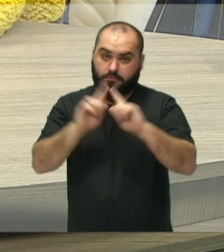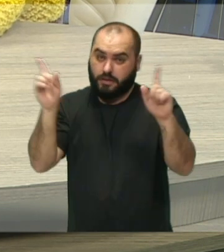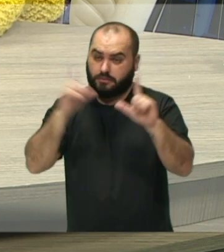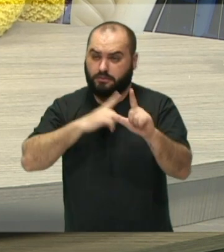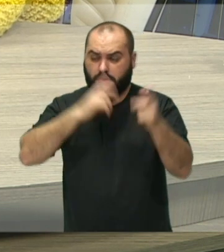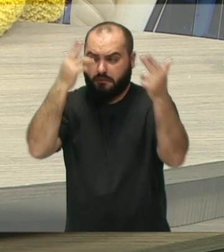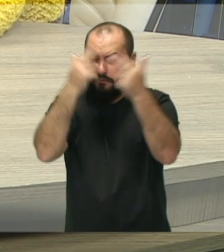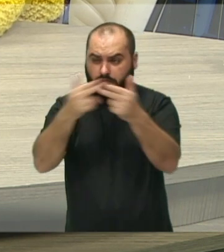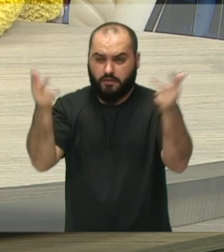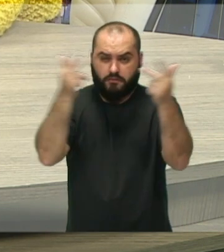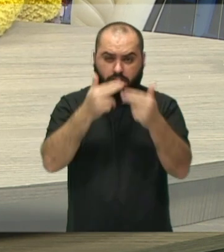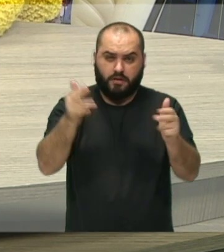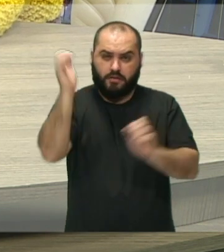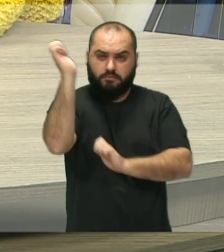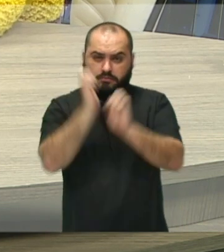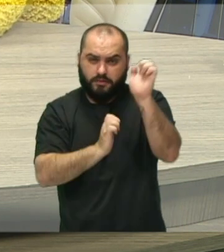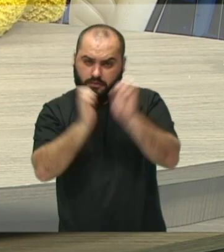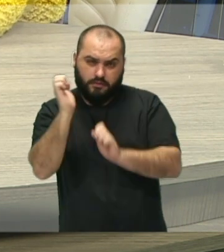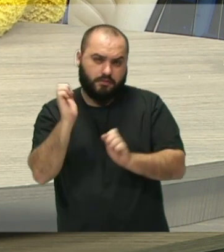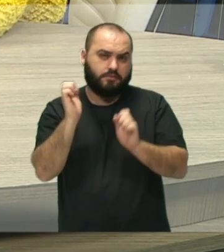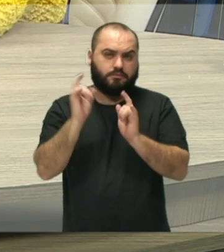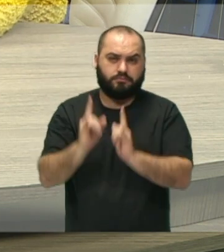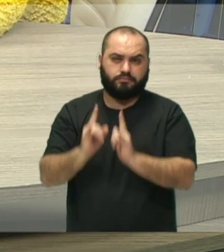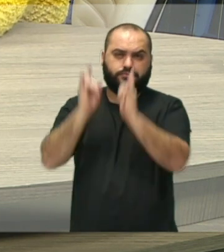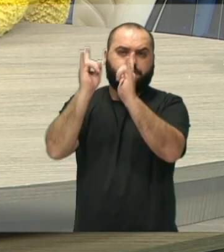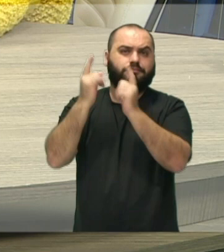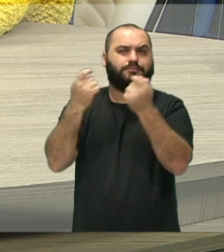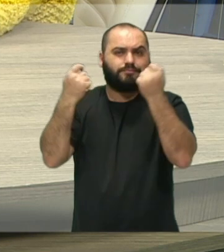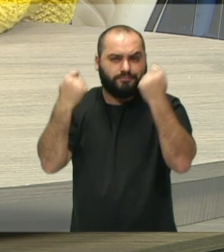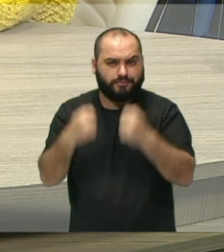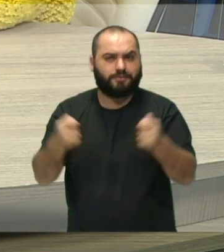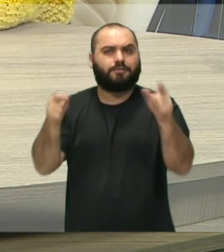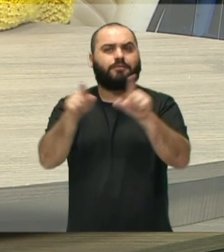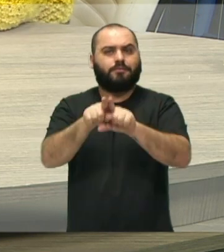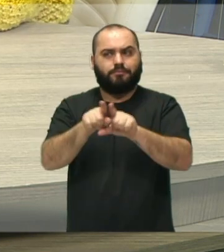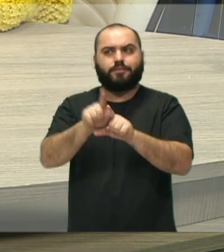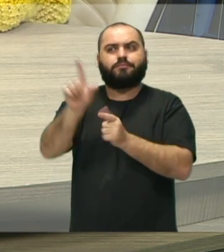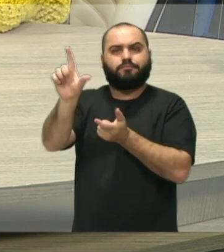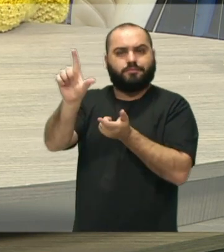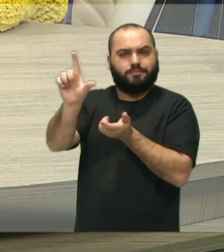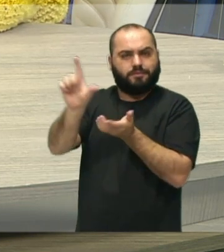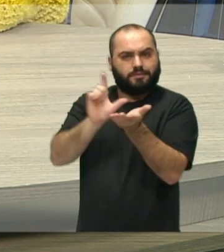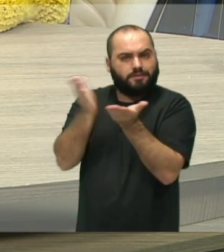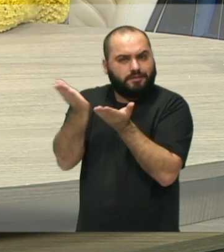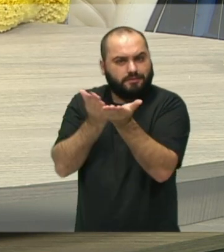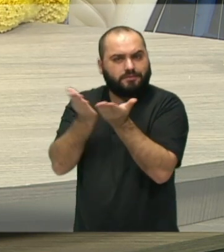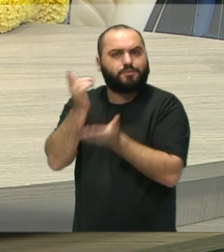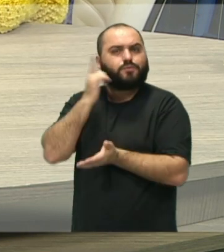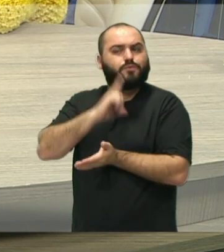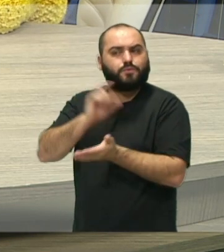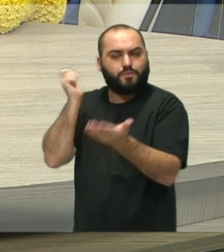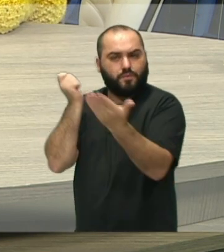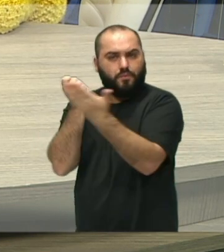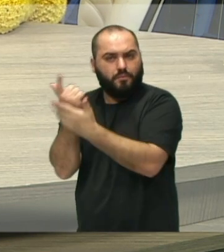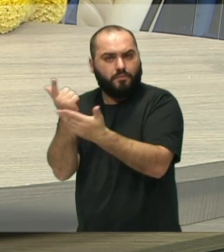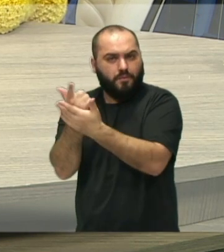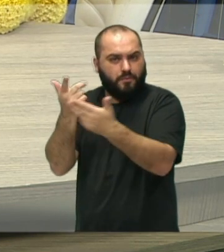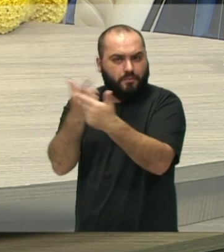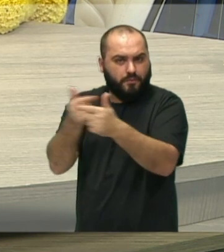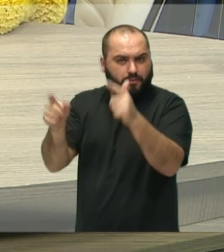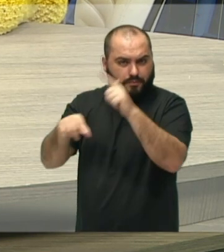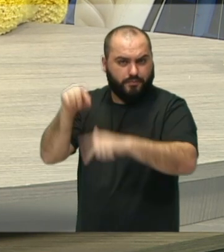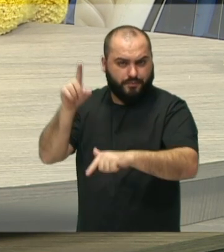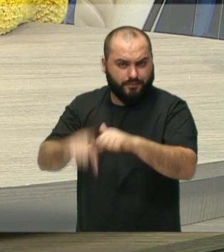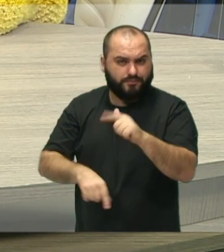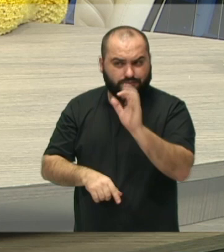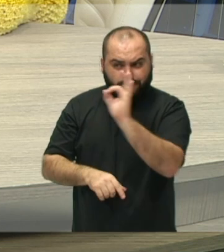empresas estatais, autarquias e tal, que também precisam passar por processos licitatórios para fazer as suas compras. E muitas vezes ele